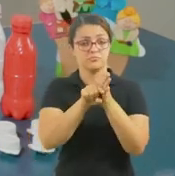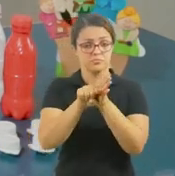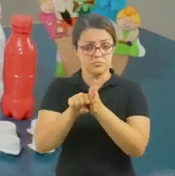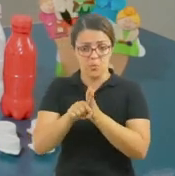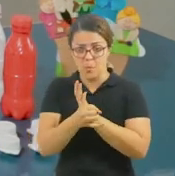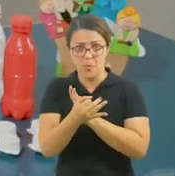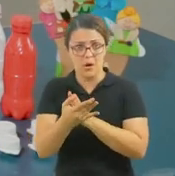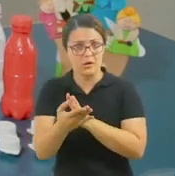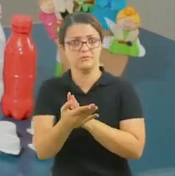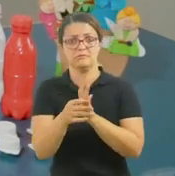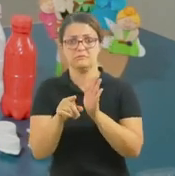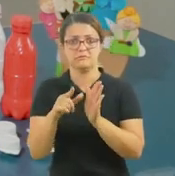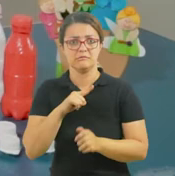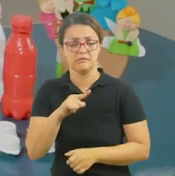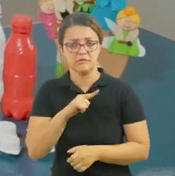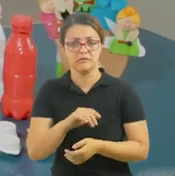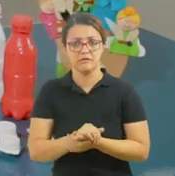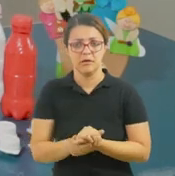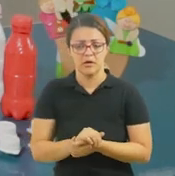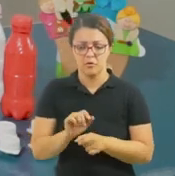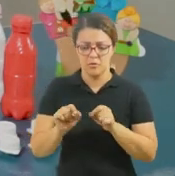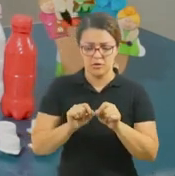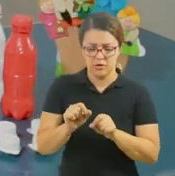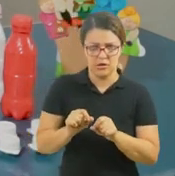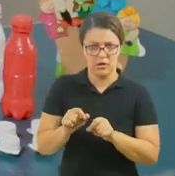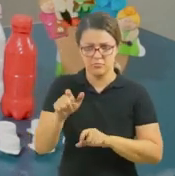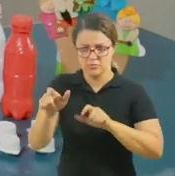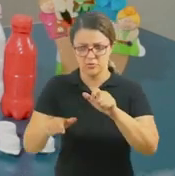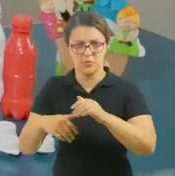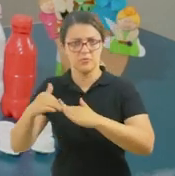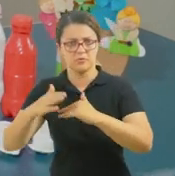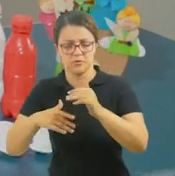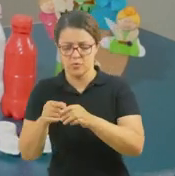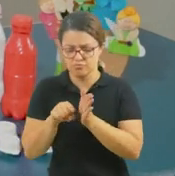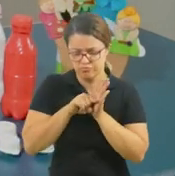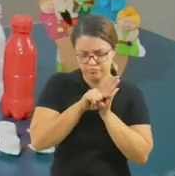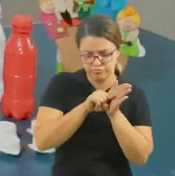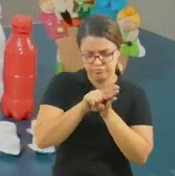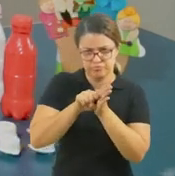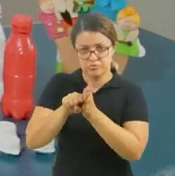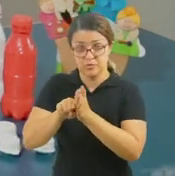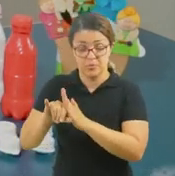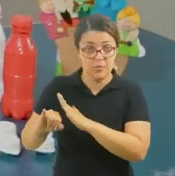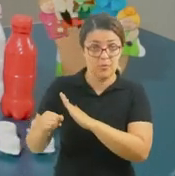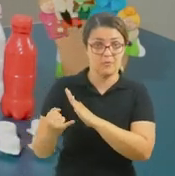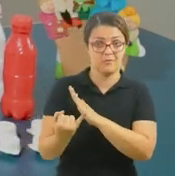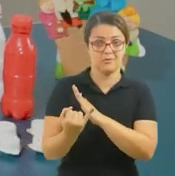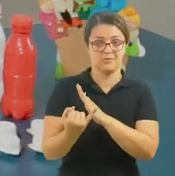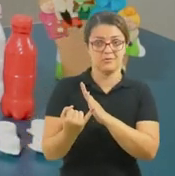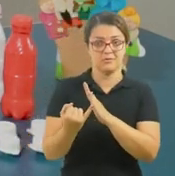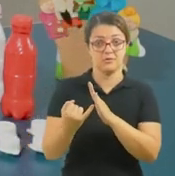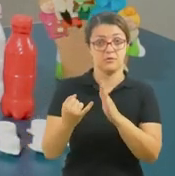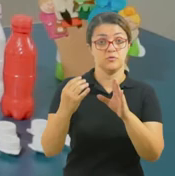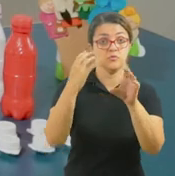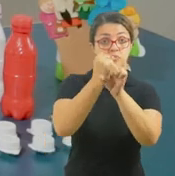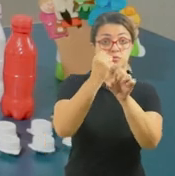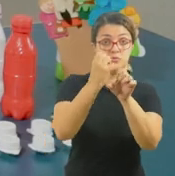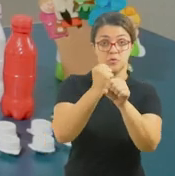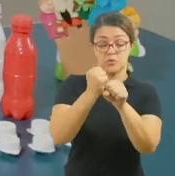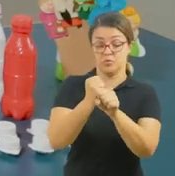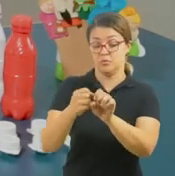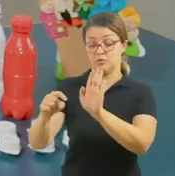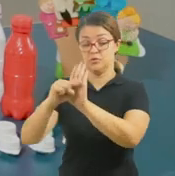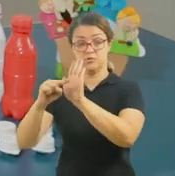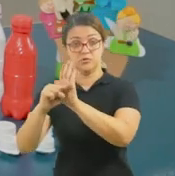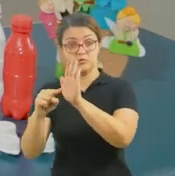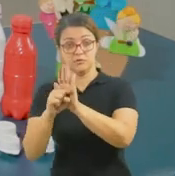bem. E aí, eles estão fazendo essas pesquisas, você vai aproveitar e fazer essas continhas de soma, adição